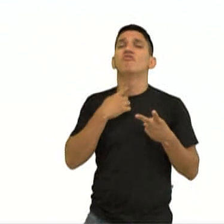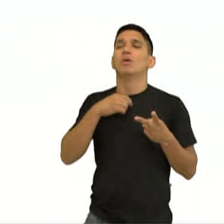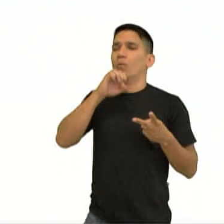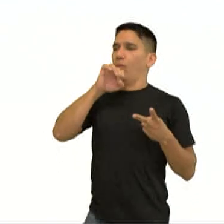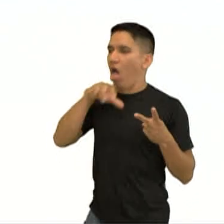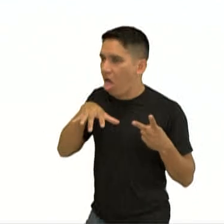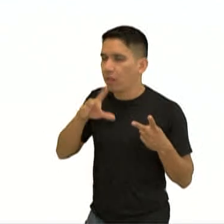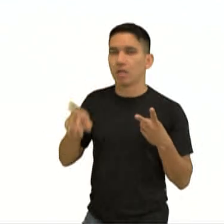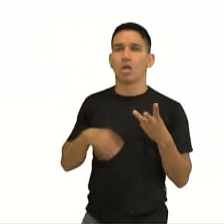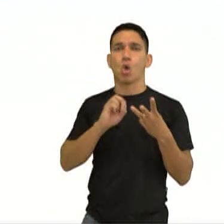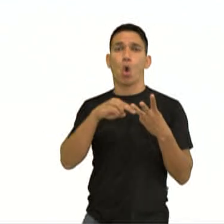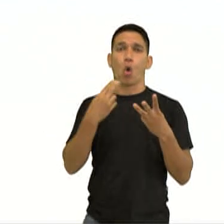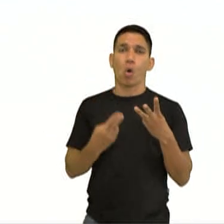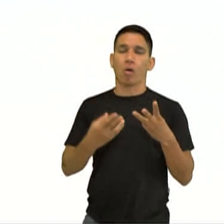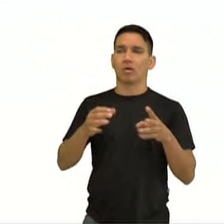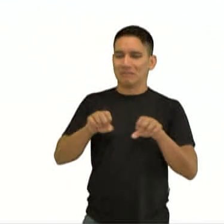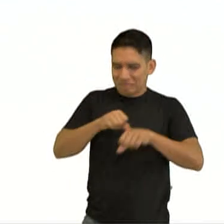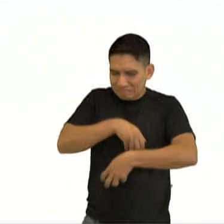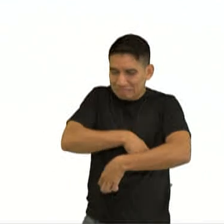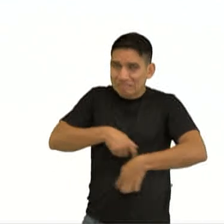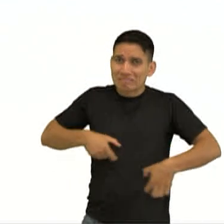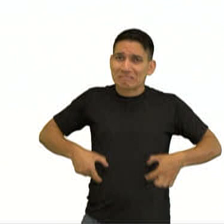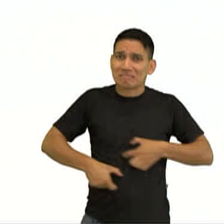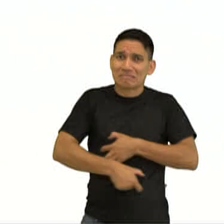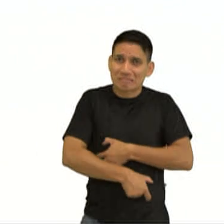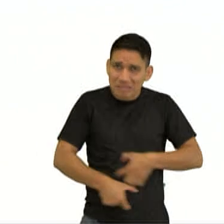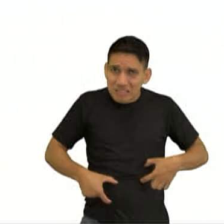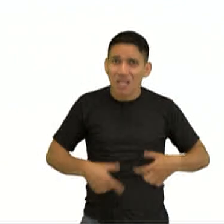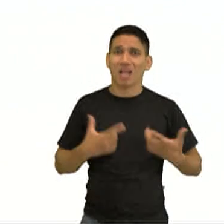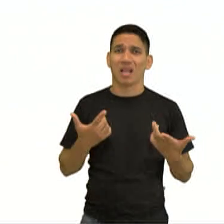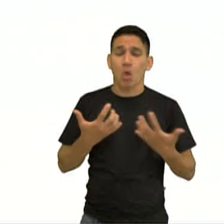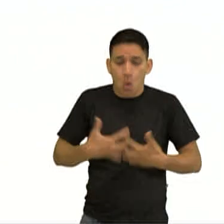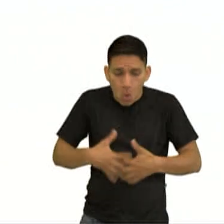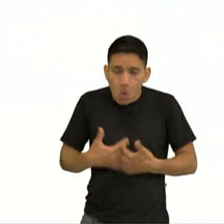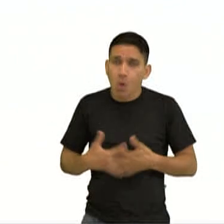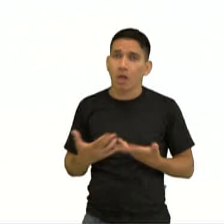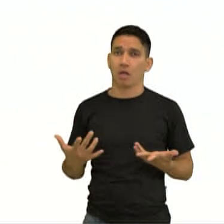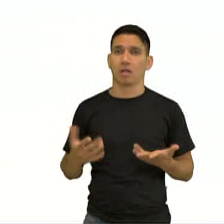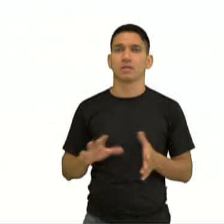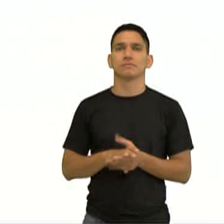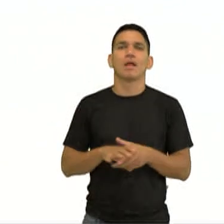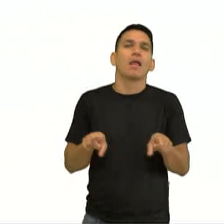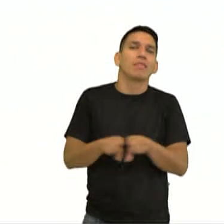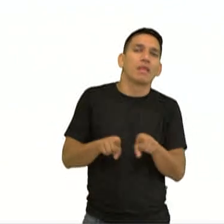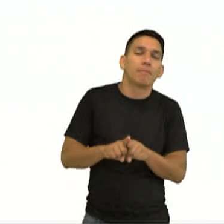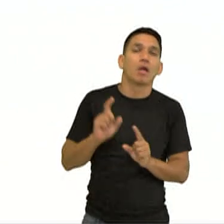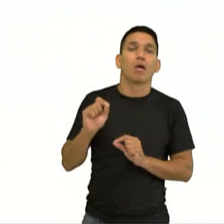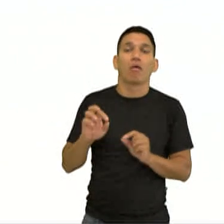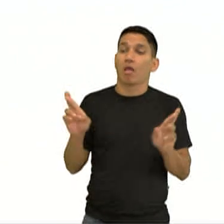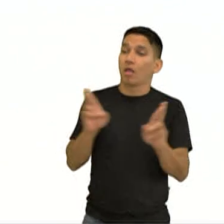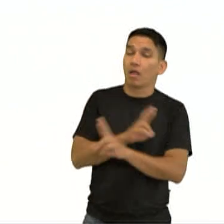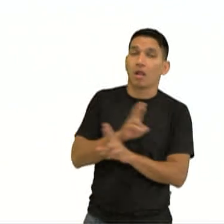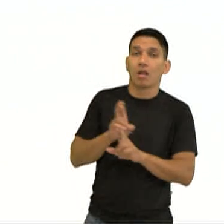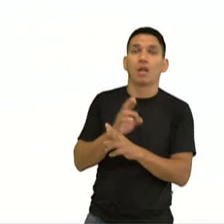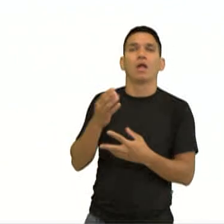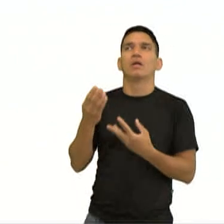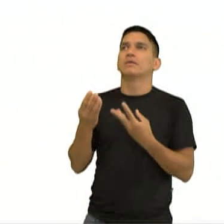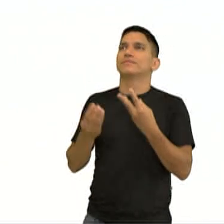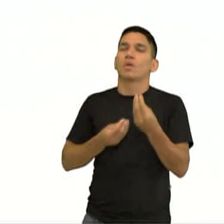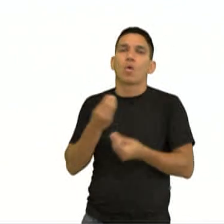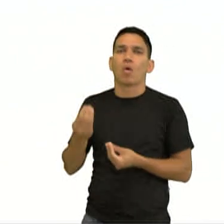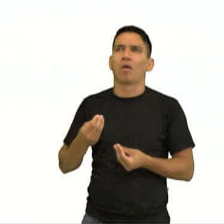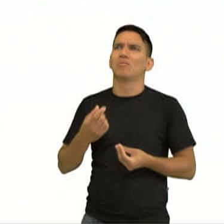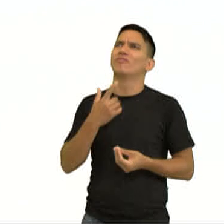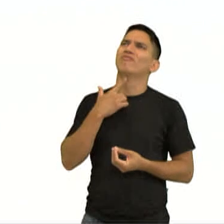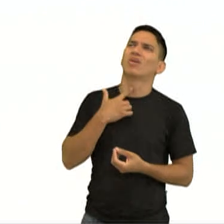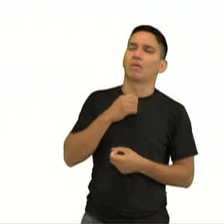questões associadas ao sistema digestório, né? Então, com questões associadas à